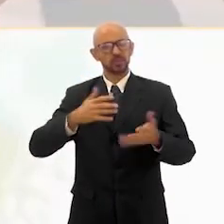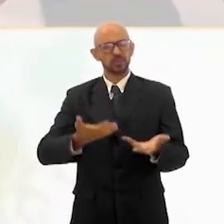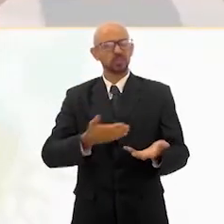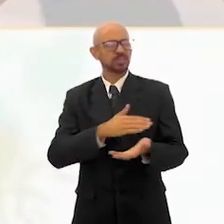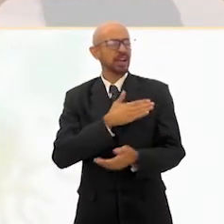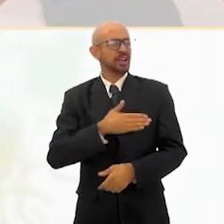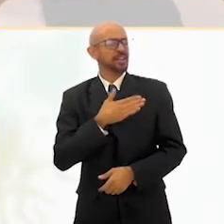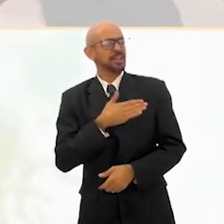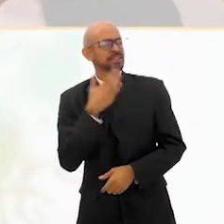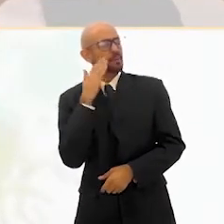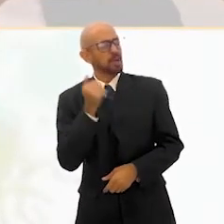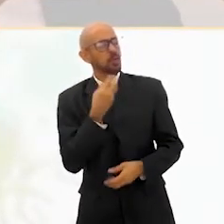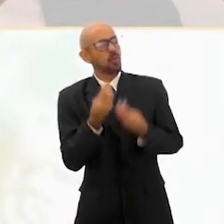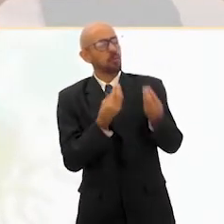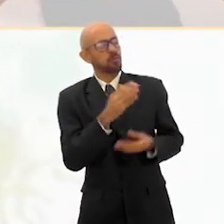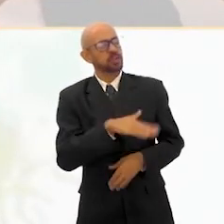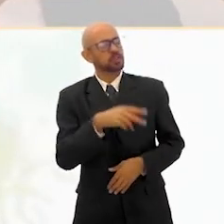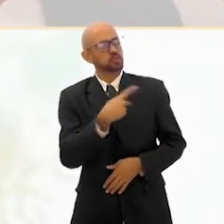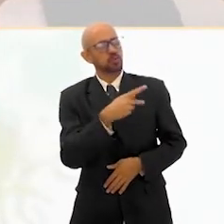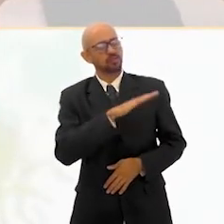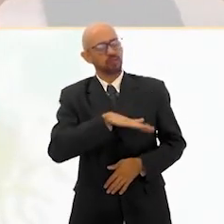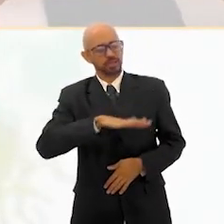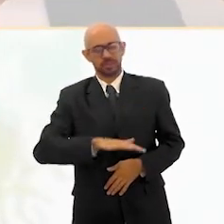como é que foi a sua infância?